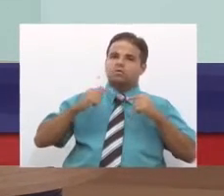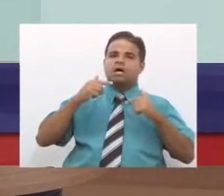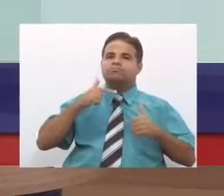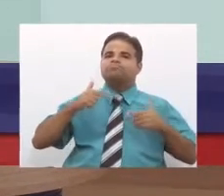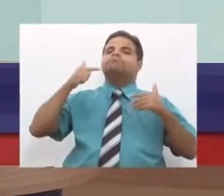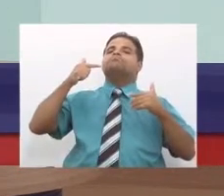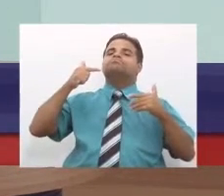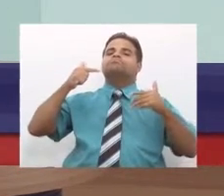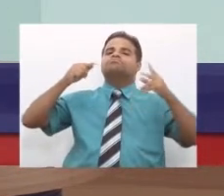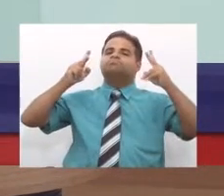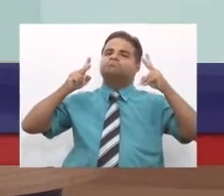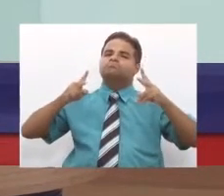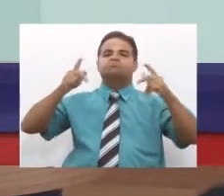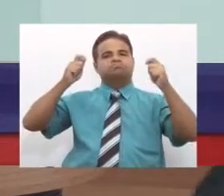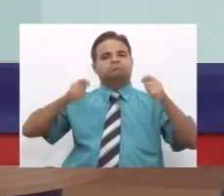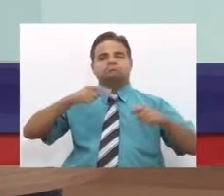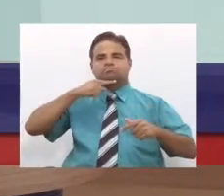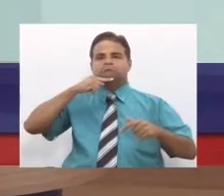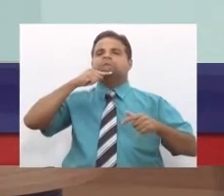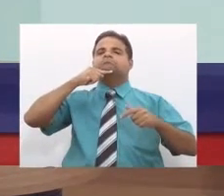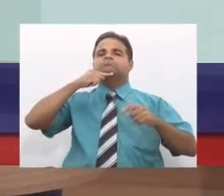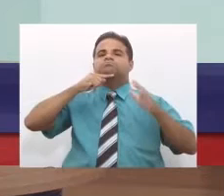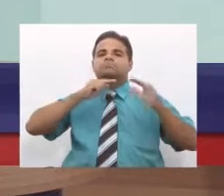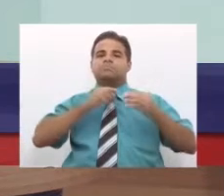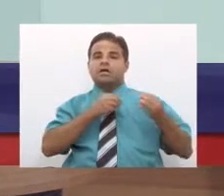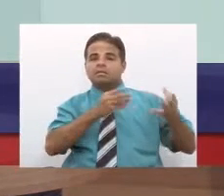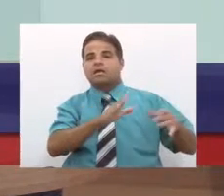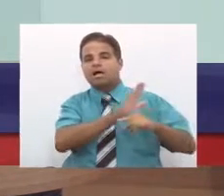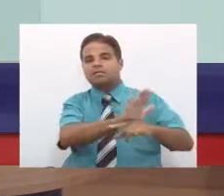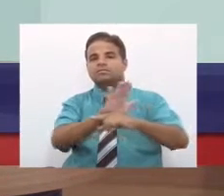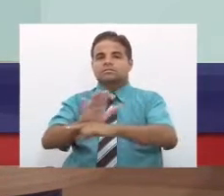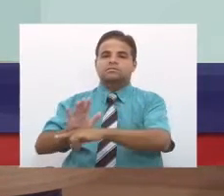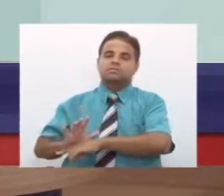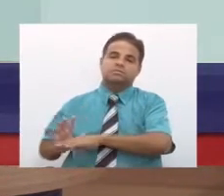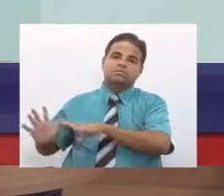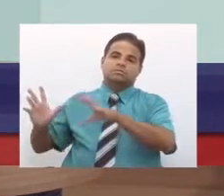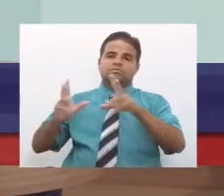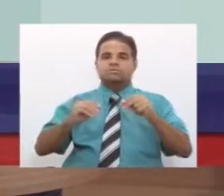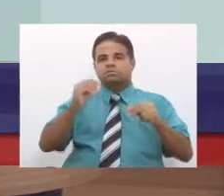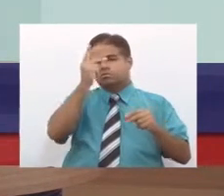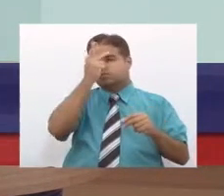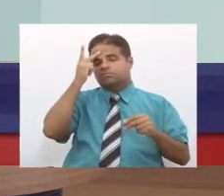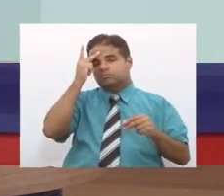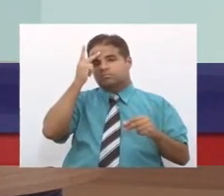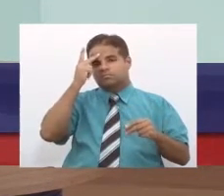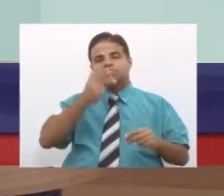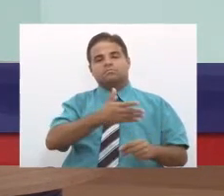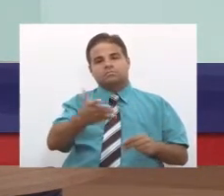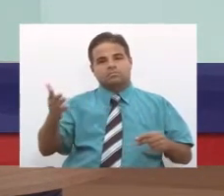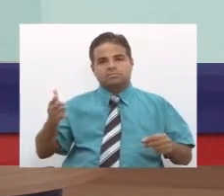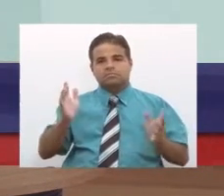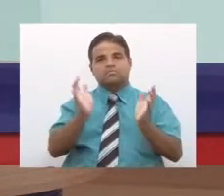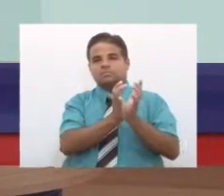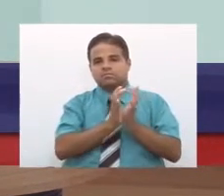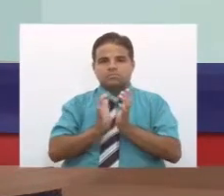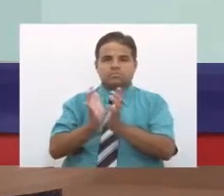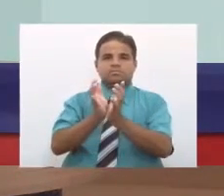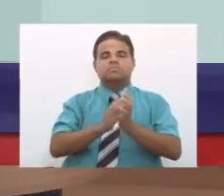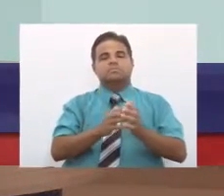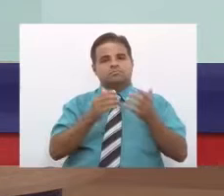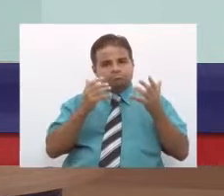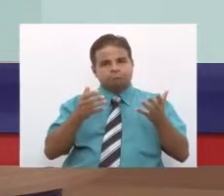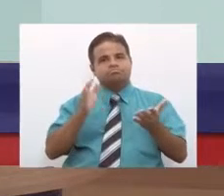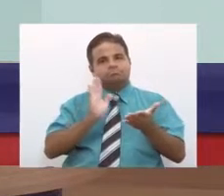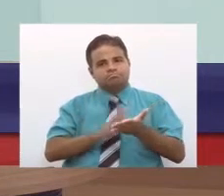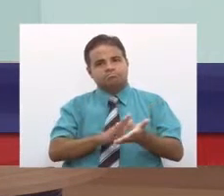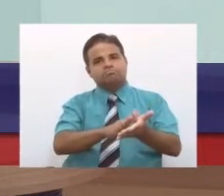erguida para dar toda assistência aos parlamentares e assistência à população. Tenho que parabenizar esses guerreiros, que